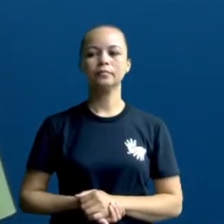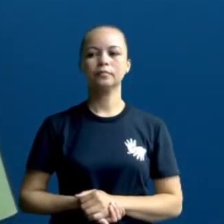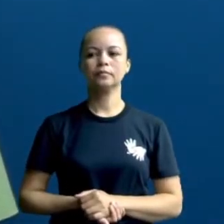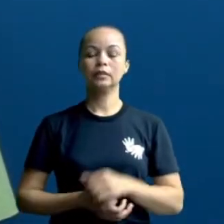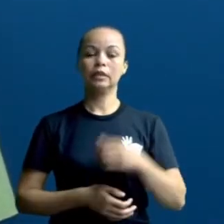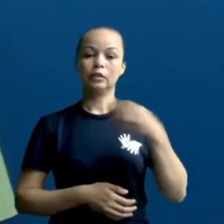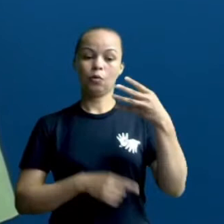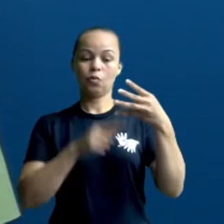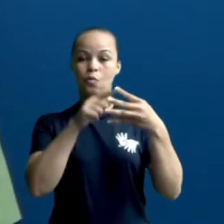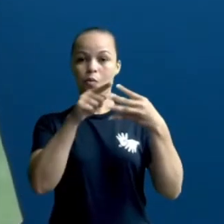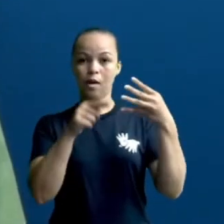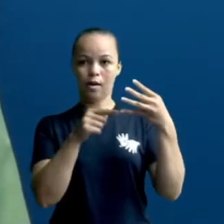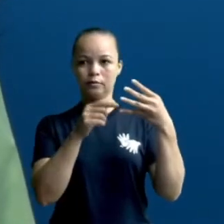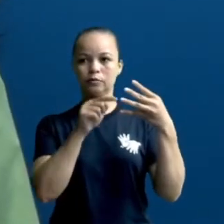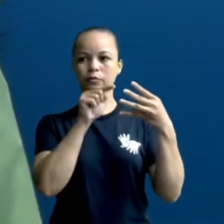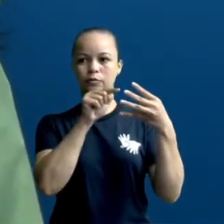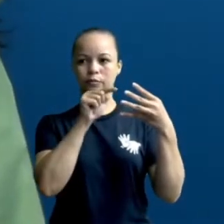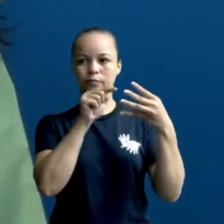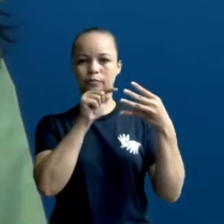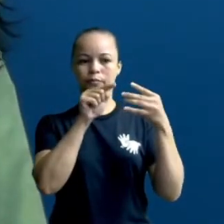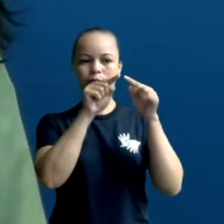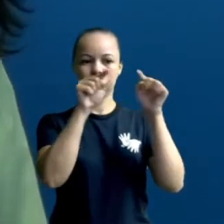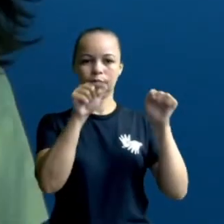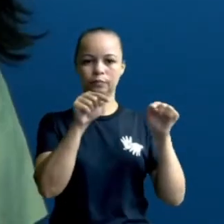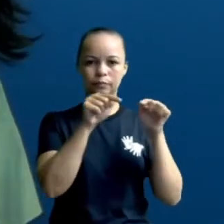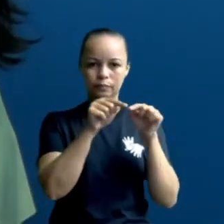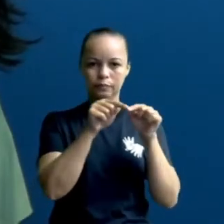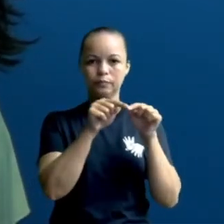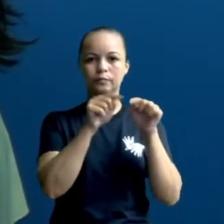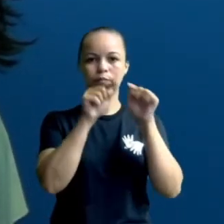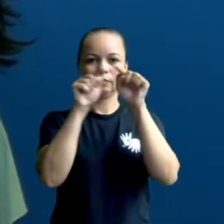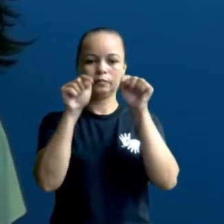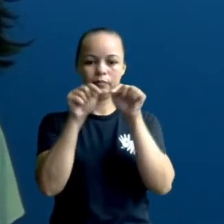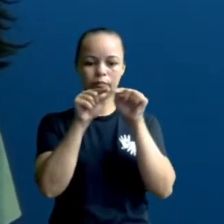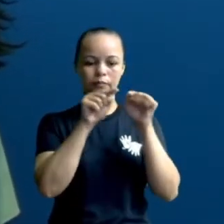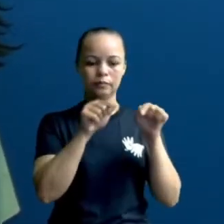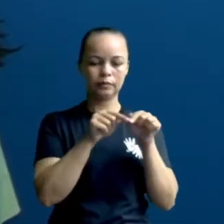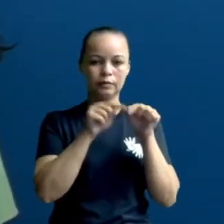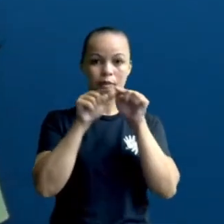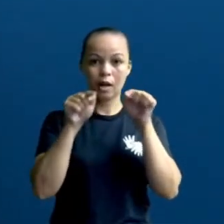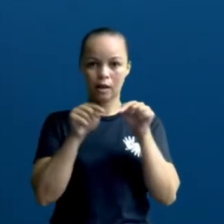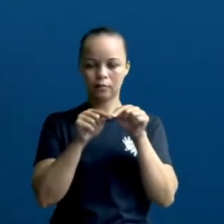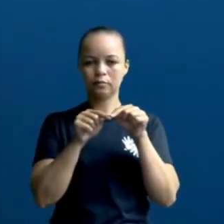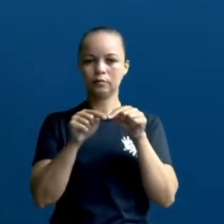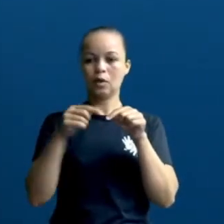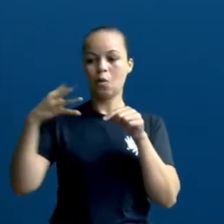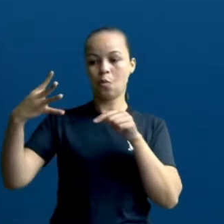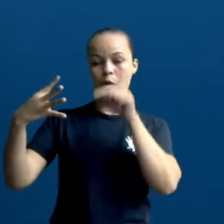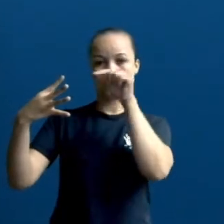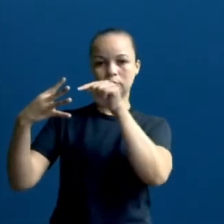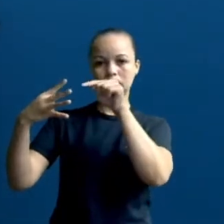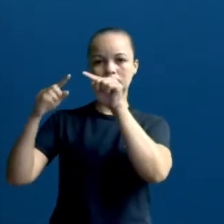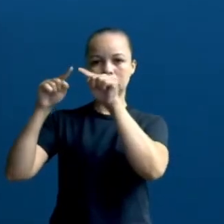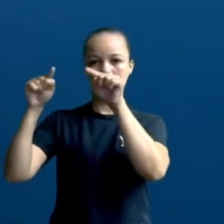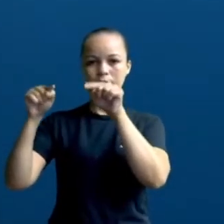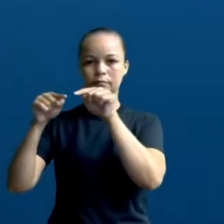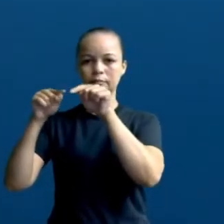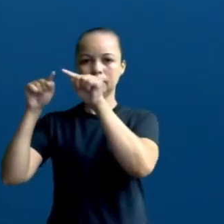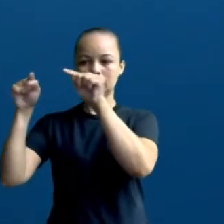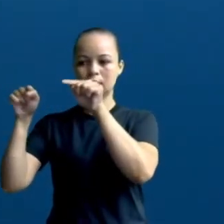4 quadradinhos desse lado, 4 quadradinhos desse outro lado. Se eu quiser tudo,